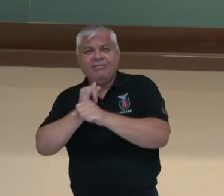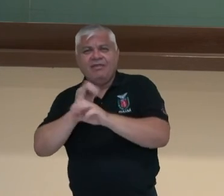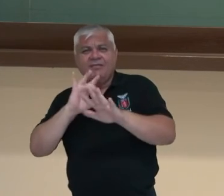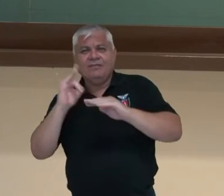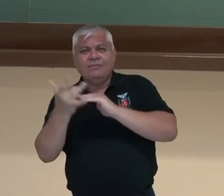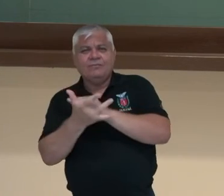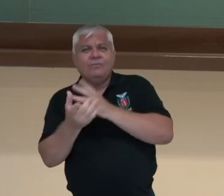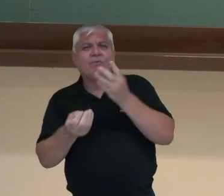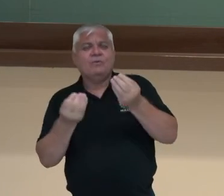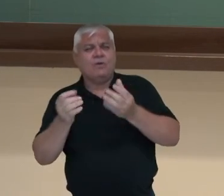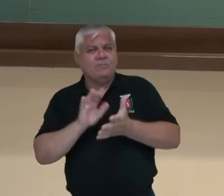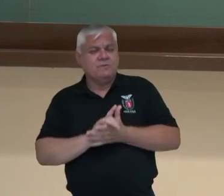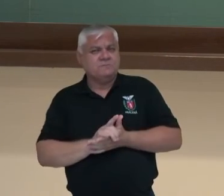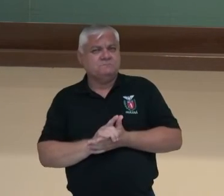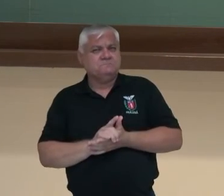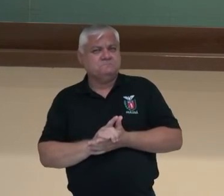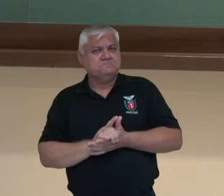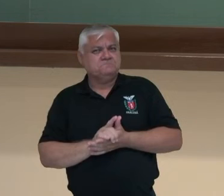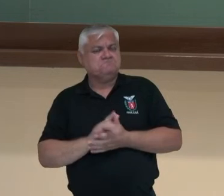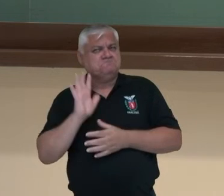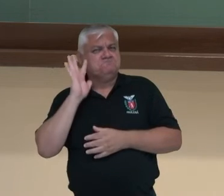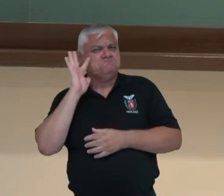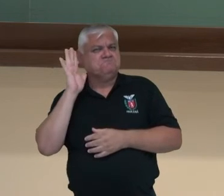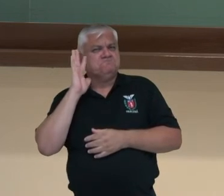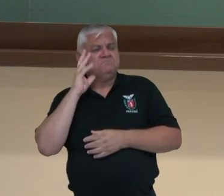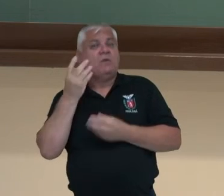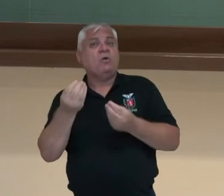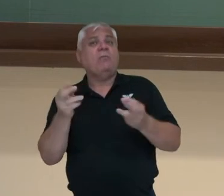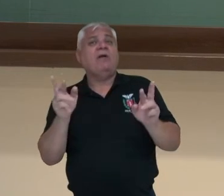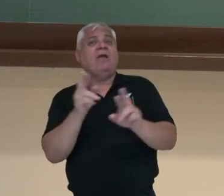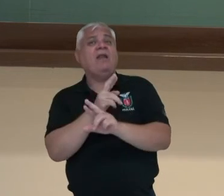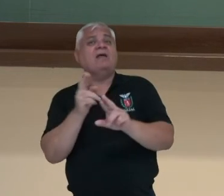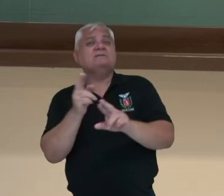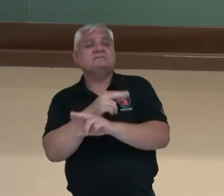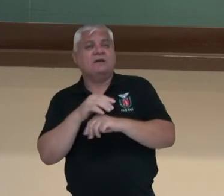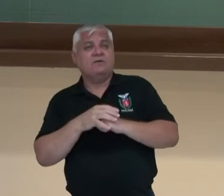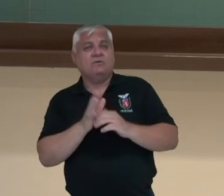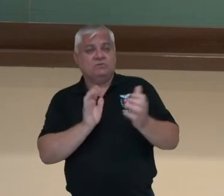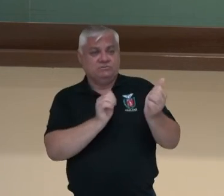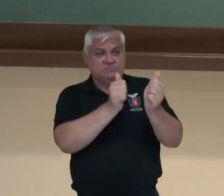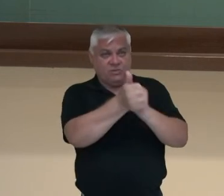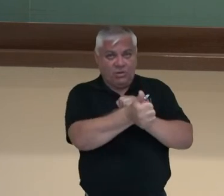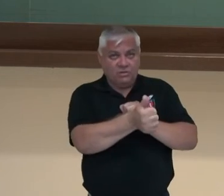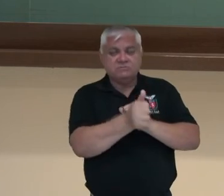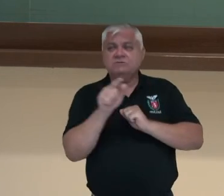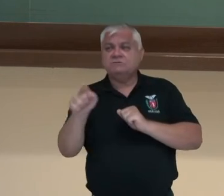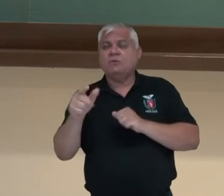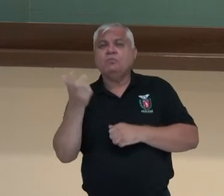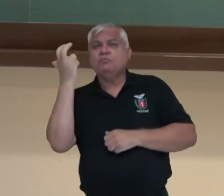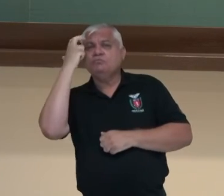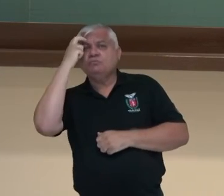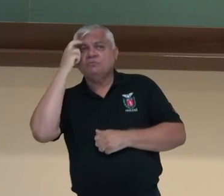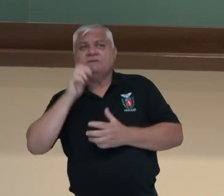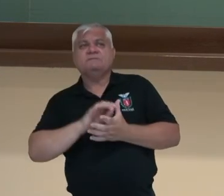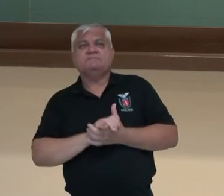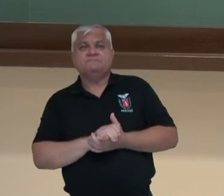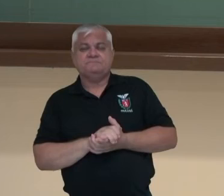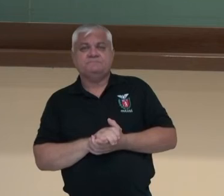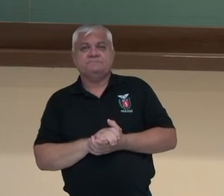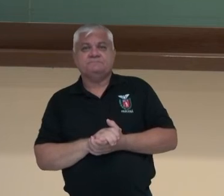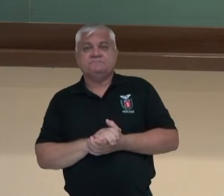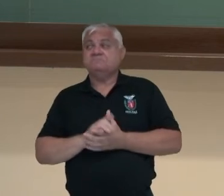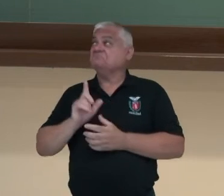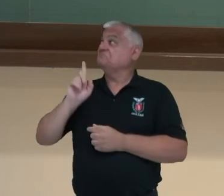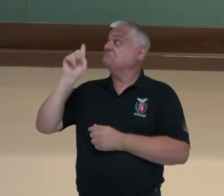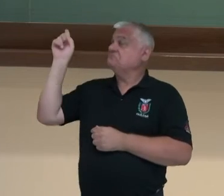Então, vamos parar aqui para pensar, né? Qual é a relação do esporte e da cultura? Então aqui essa charge que diz para